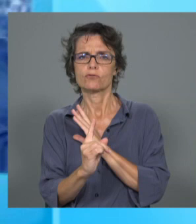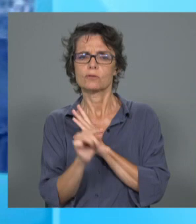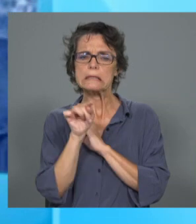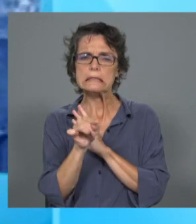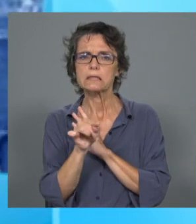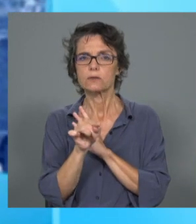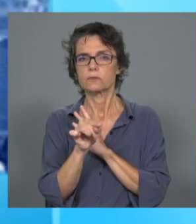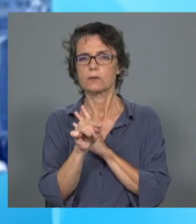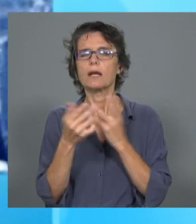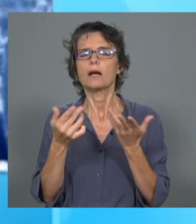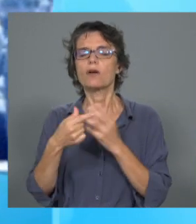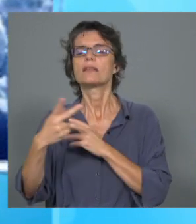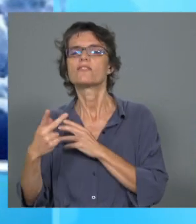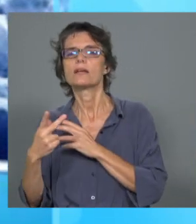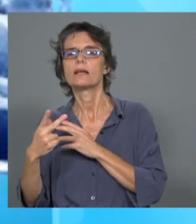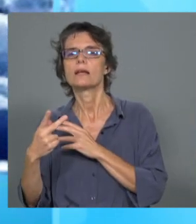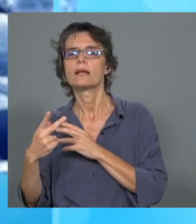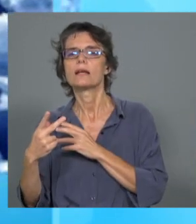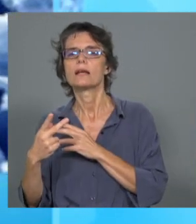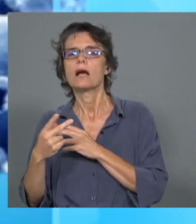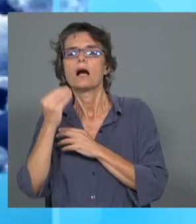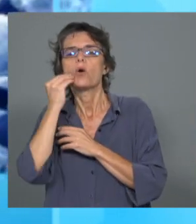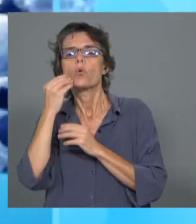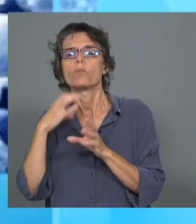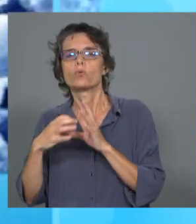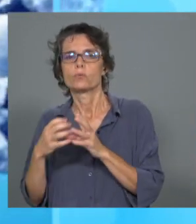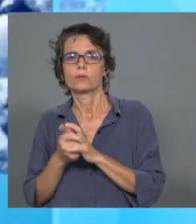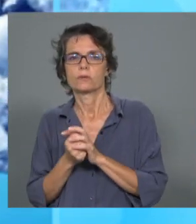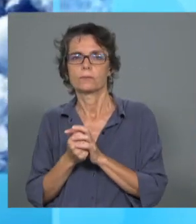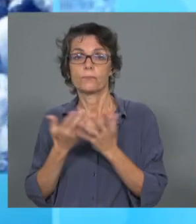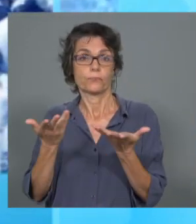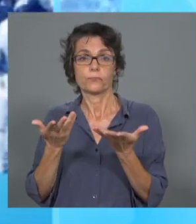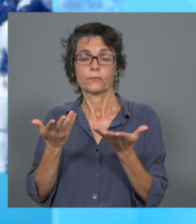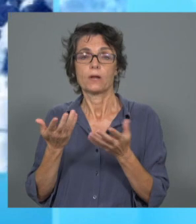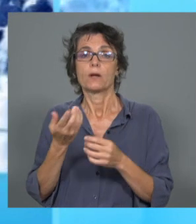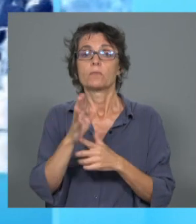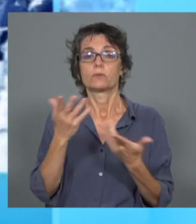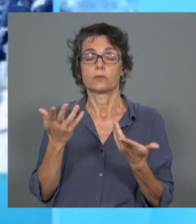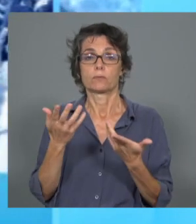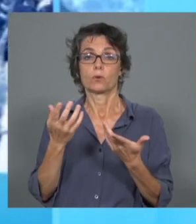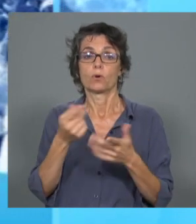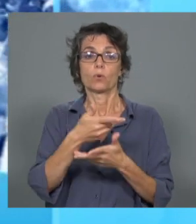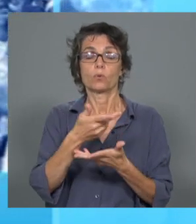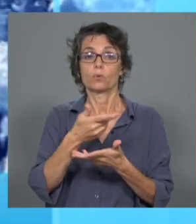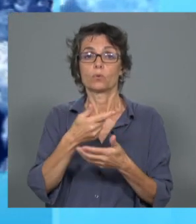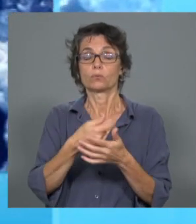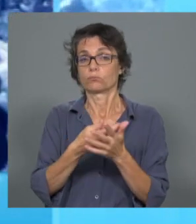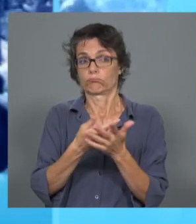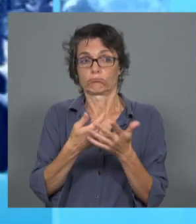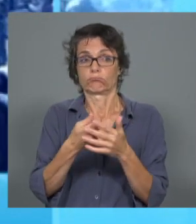da televisão falar com as pessoas, que é um teatro, não é? Todas as comunicações